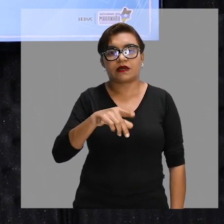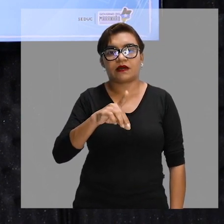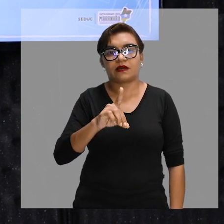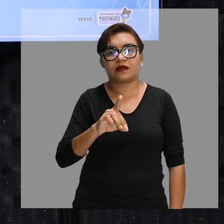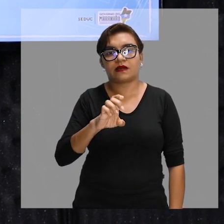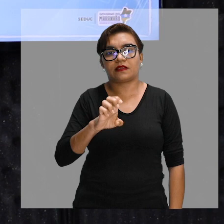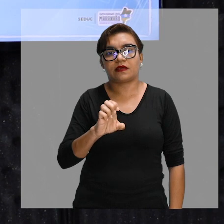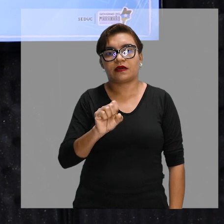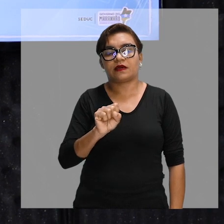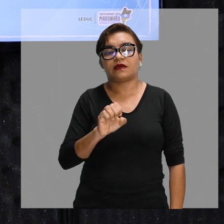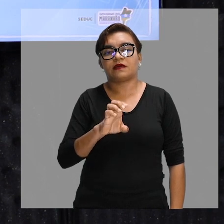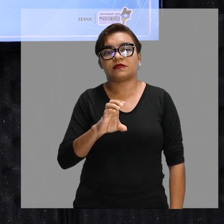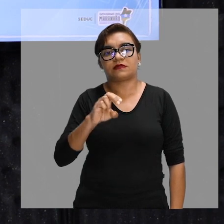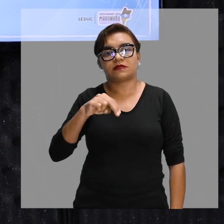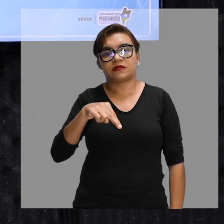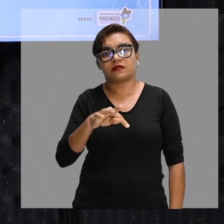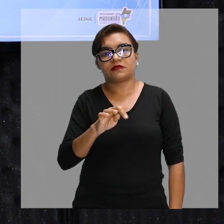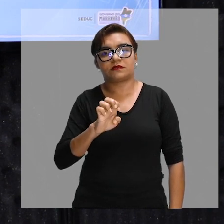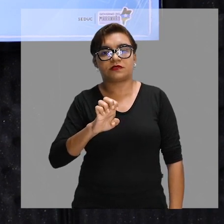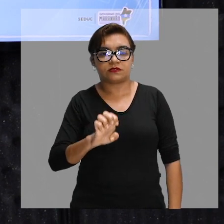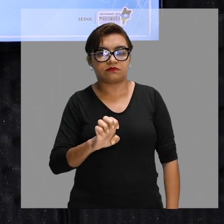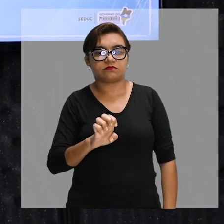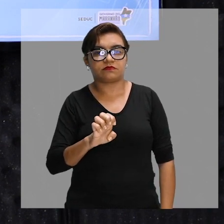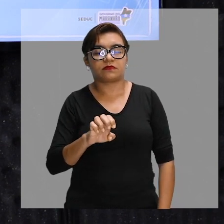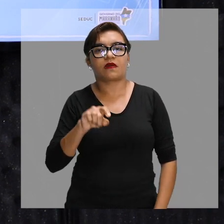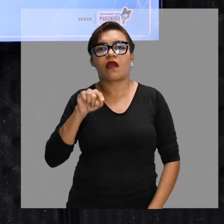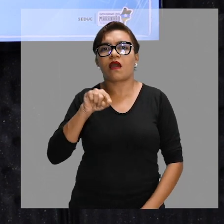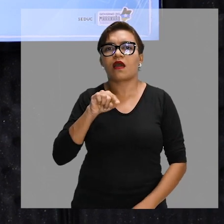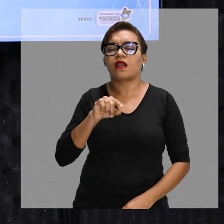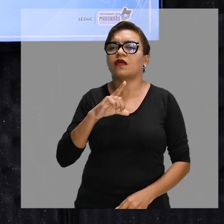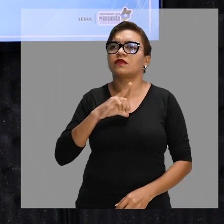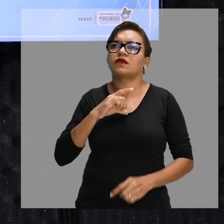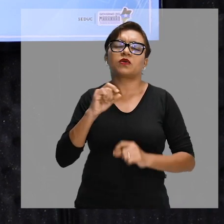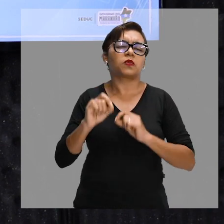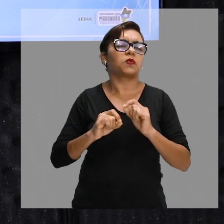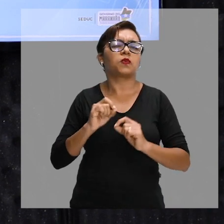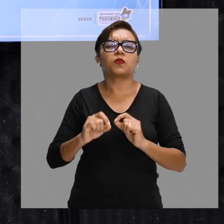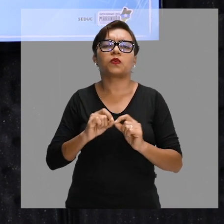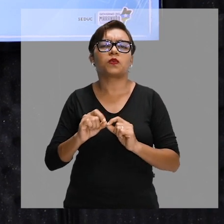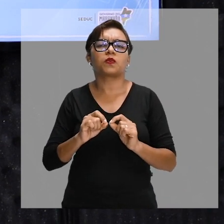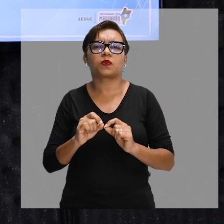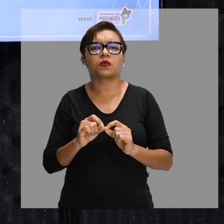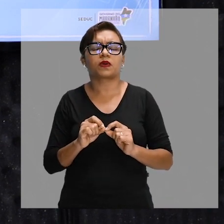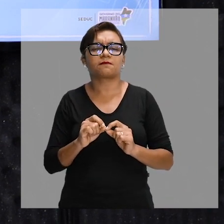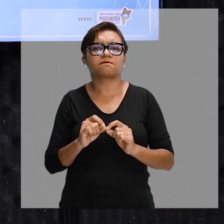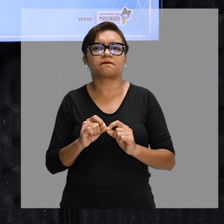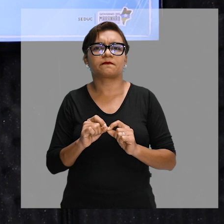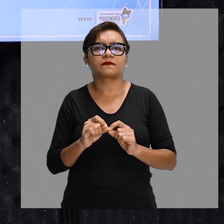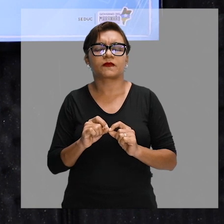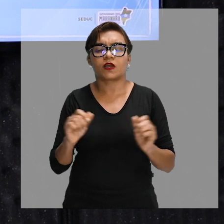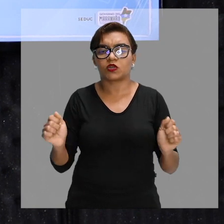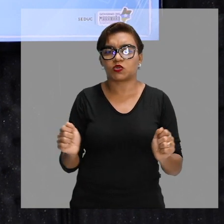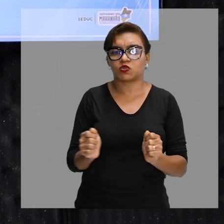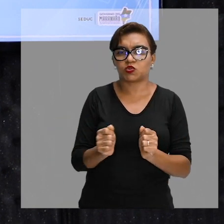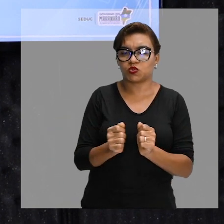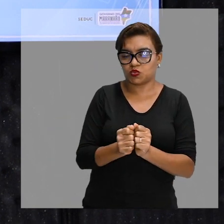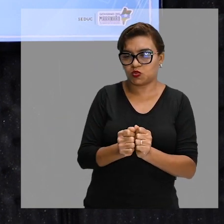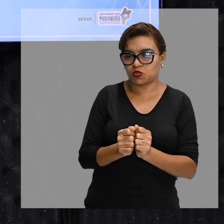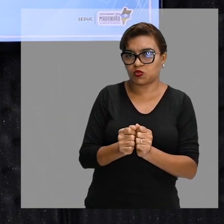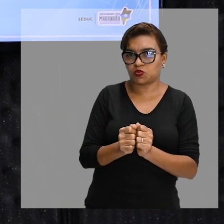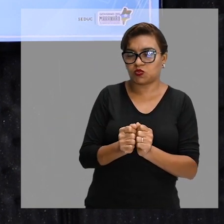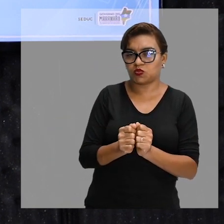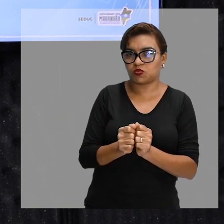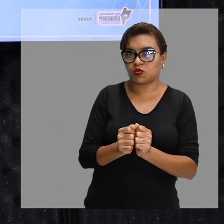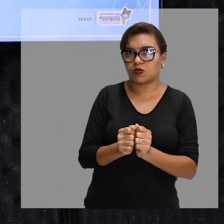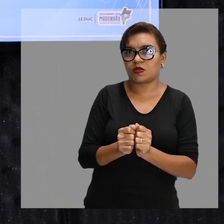A incandescente, certo? Ela vem da queima, ou certo? Ela vem junto com uma grande